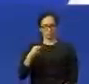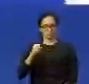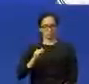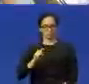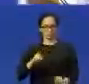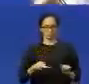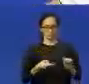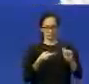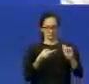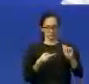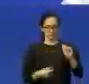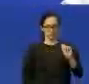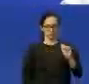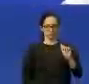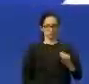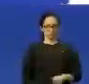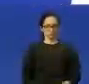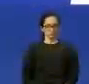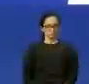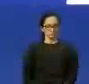resposta A na 147.